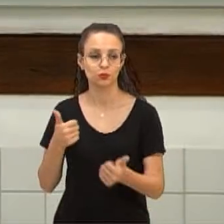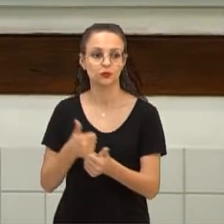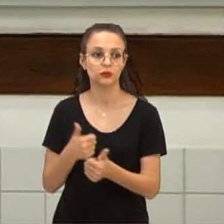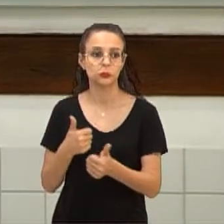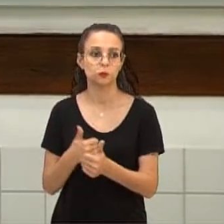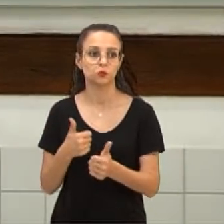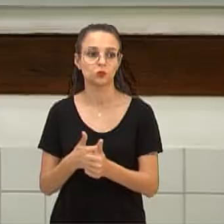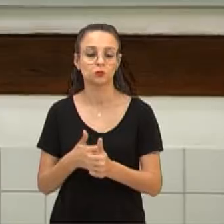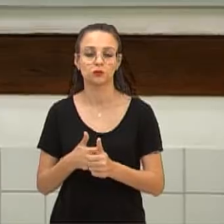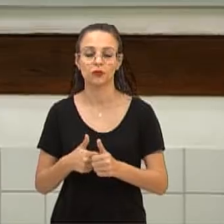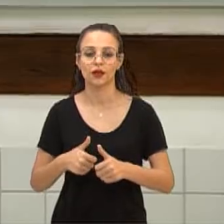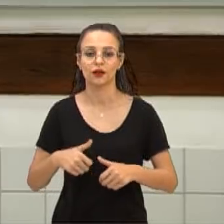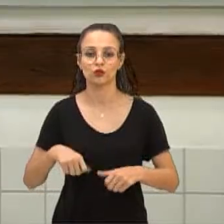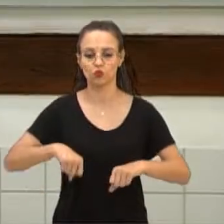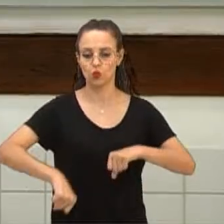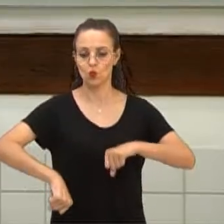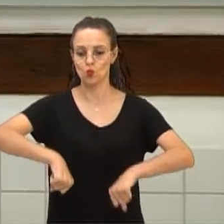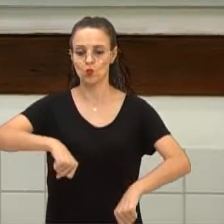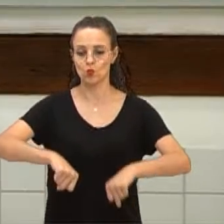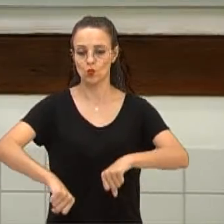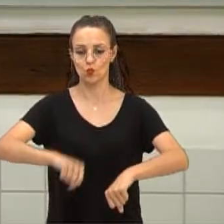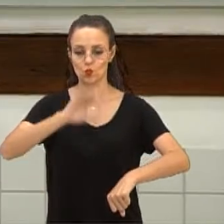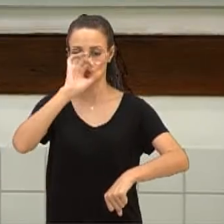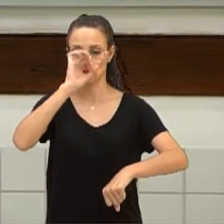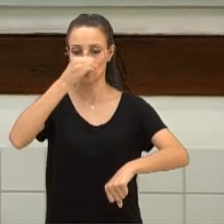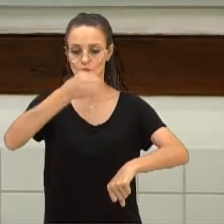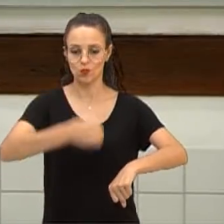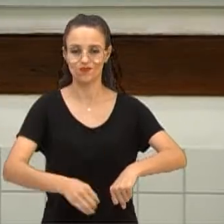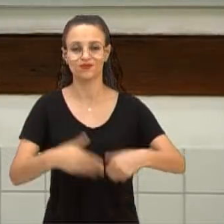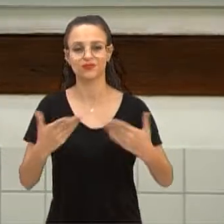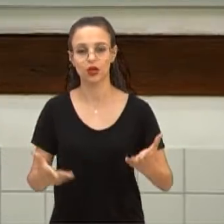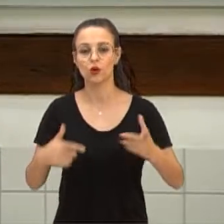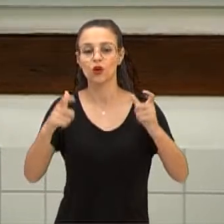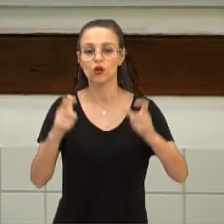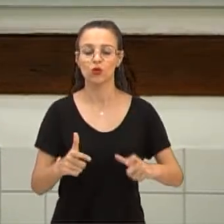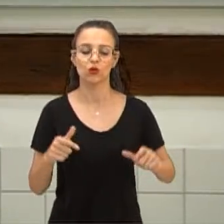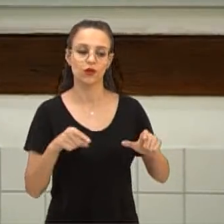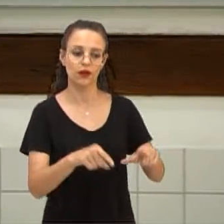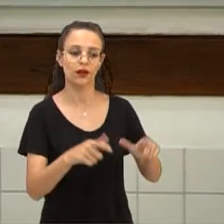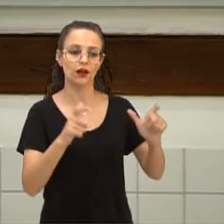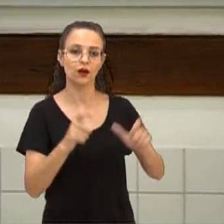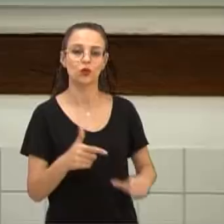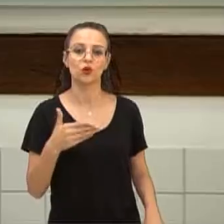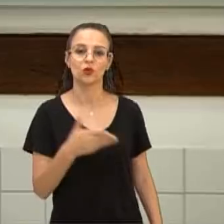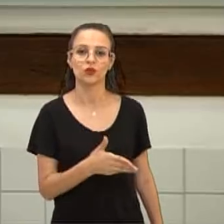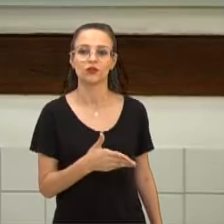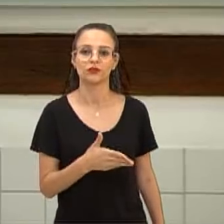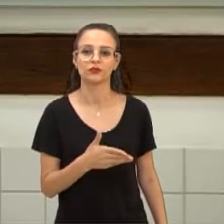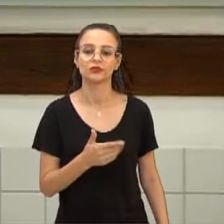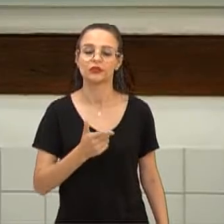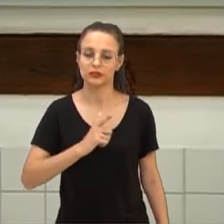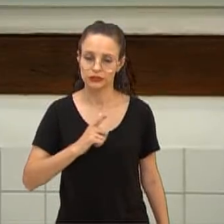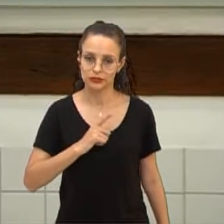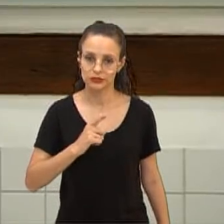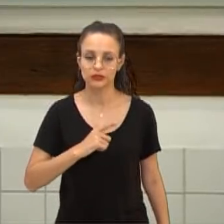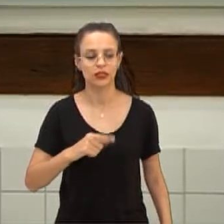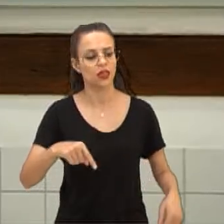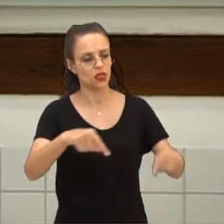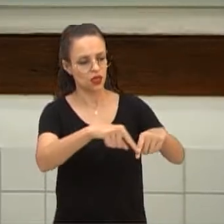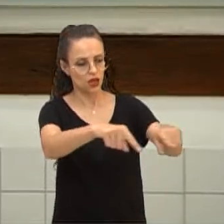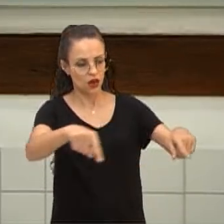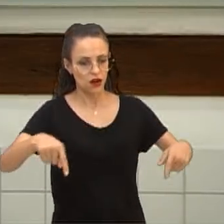das patas, dos dedos, a fim de que, se ele for num lugar onde tenha uns rios e